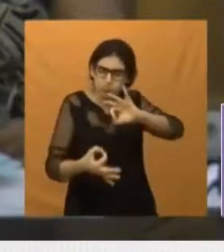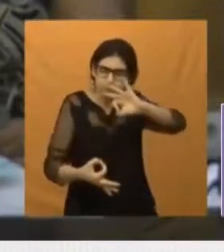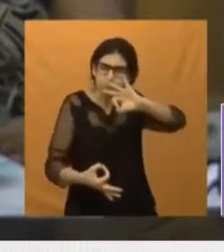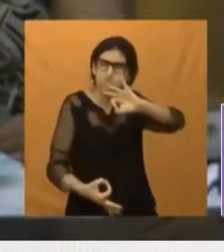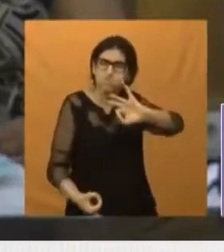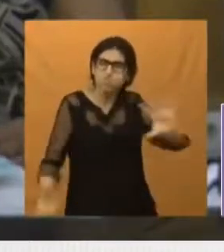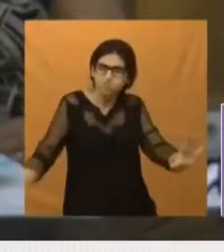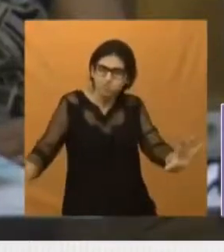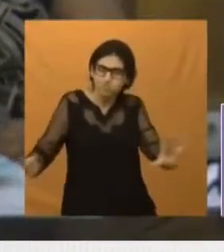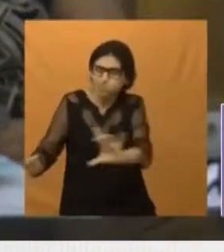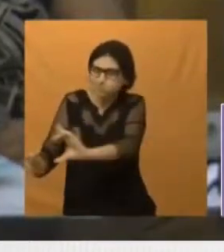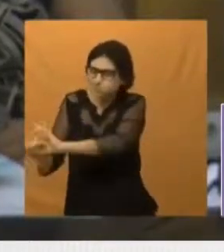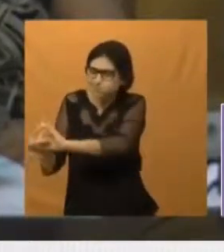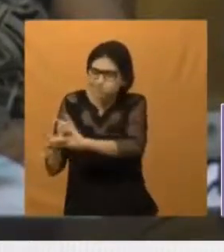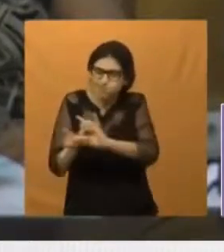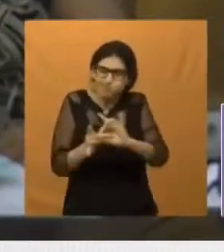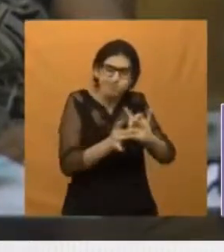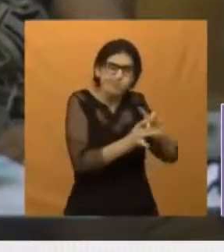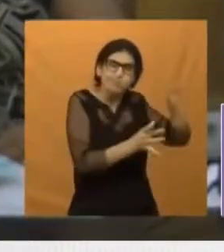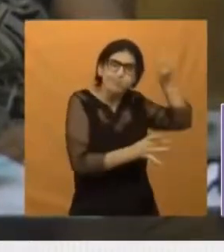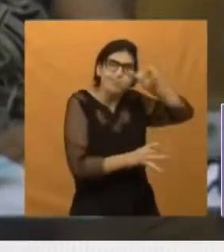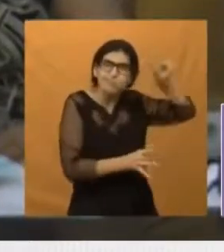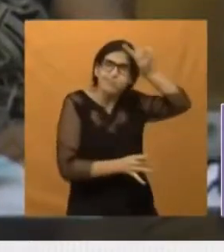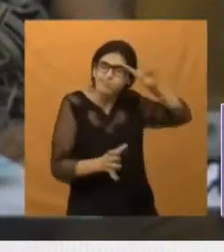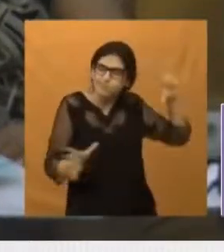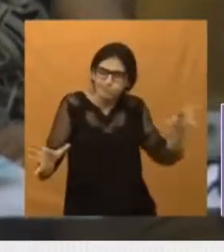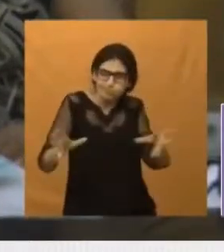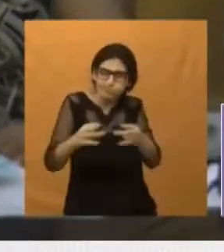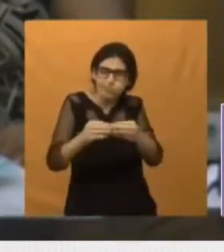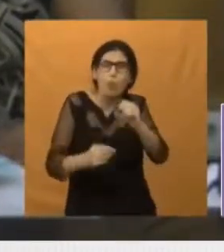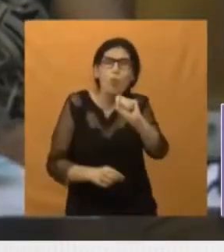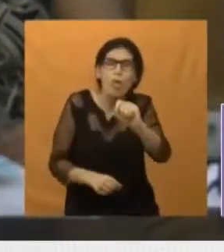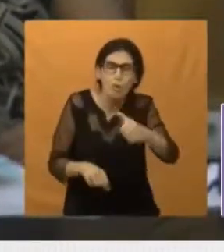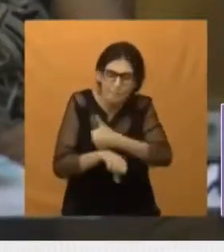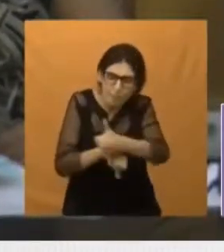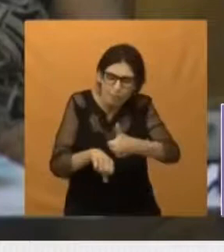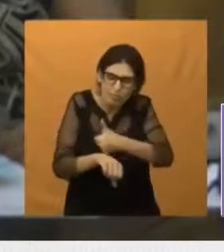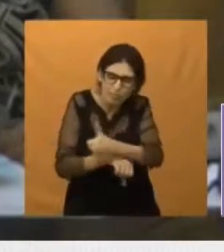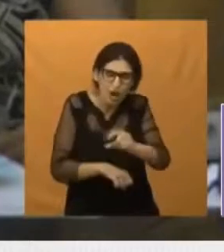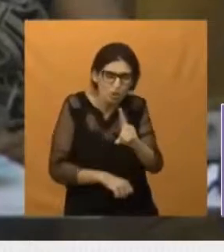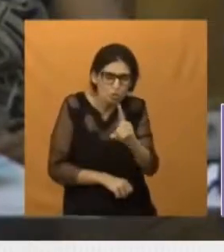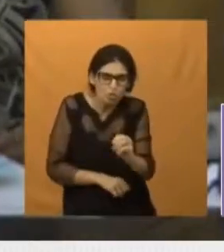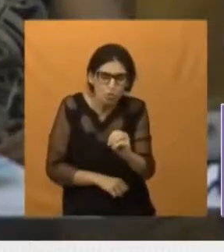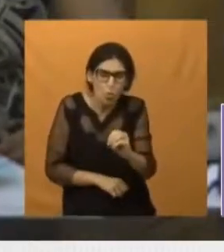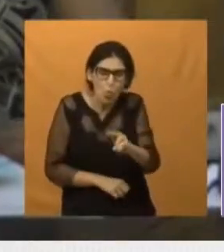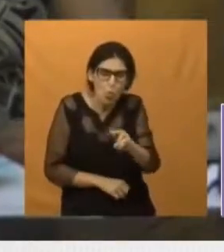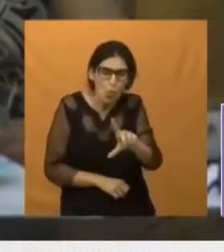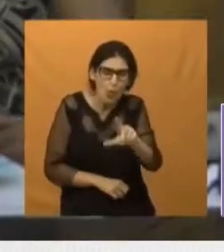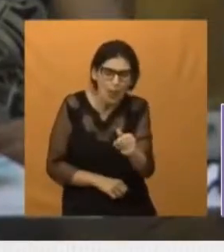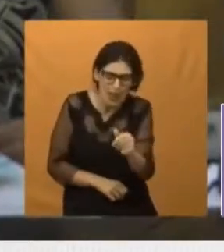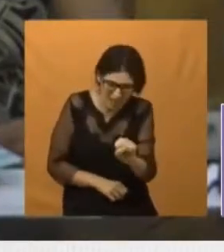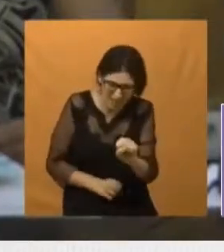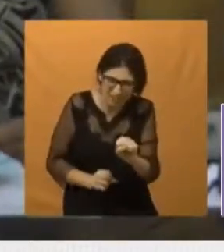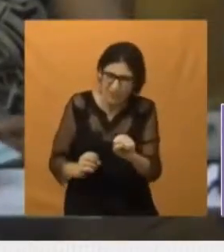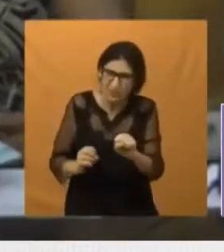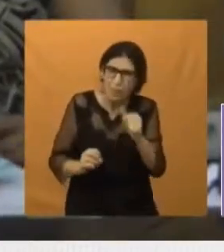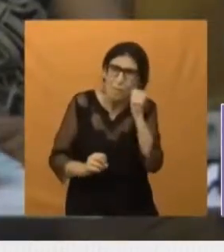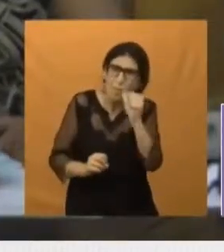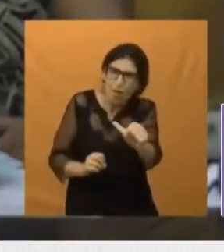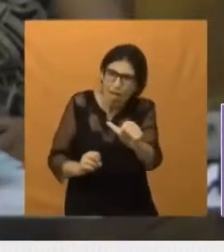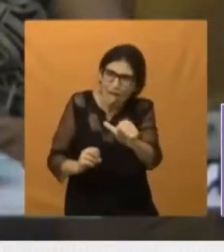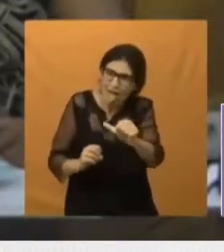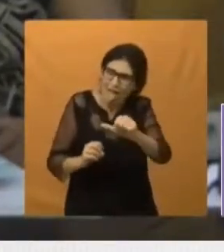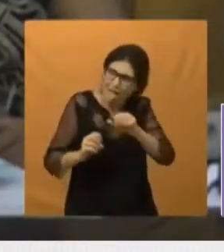Mas vale a pena contextualizar um pouco mais que a questão das loulas, como já foi dito, é